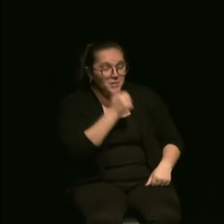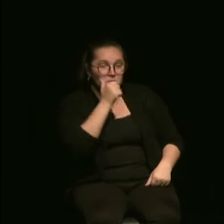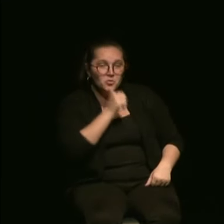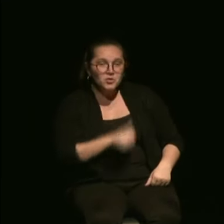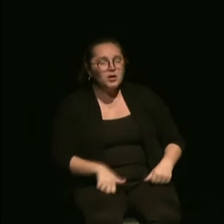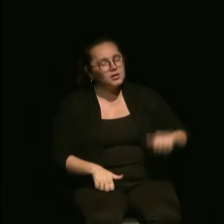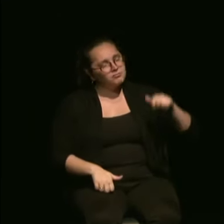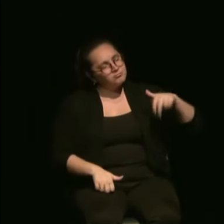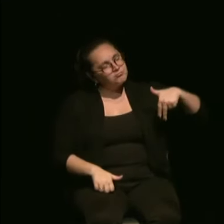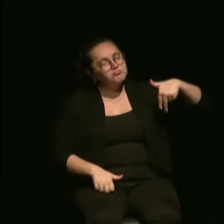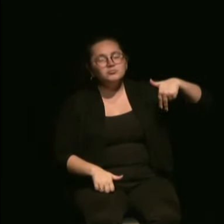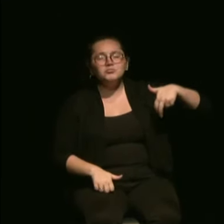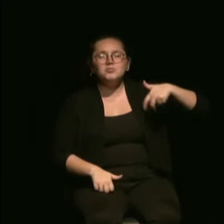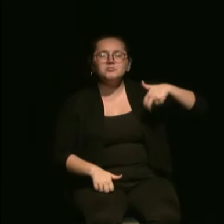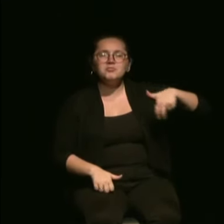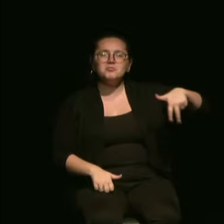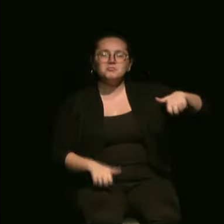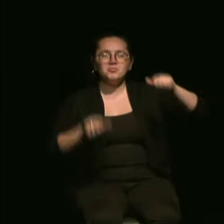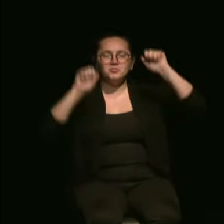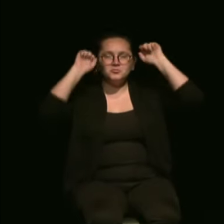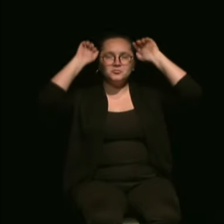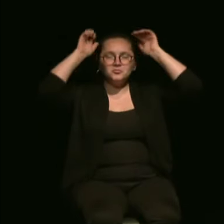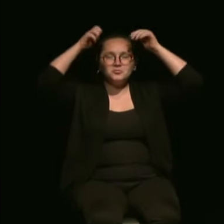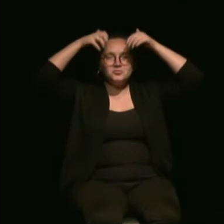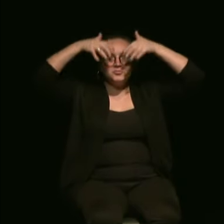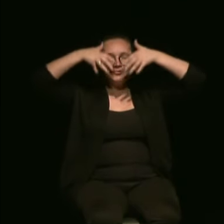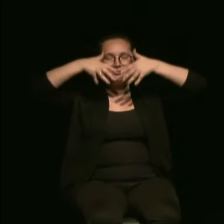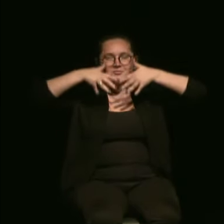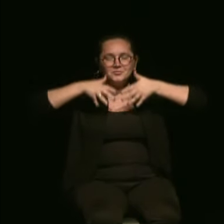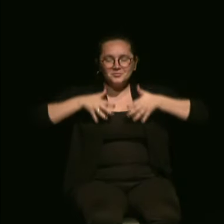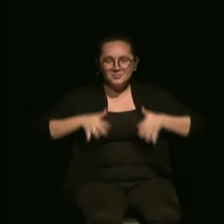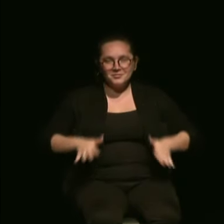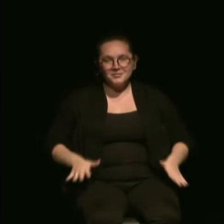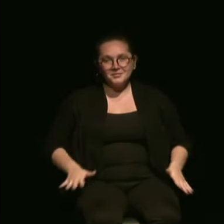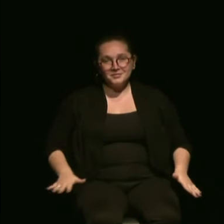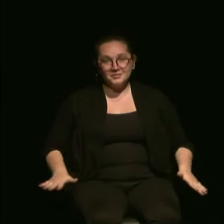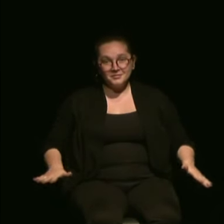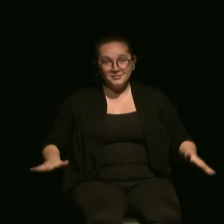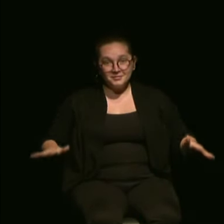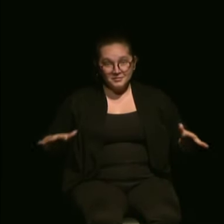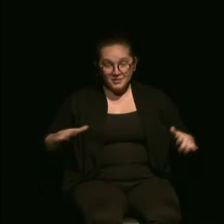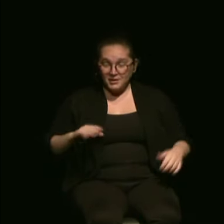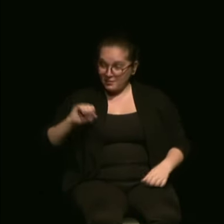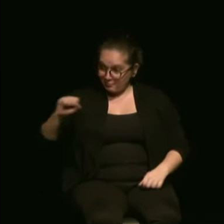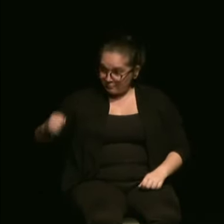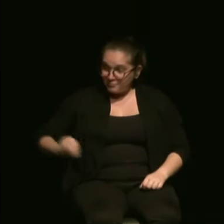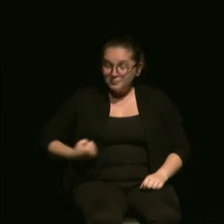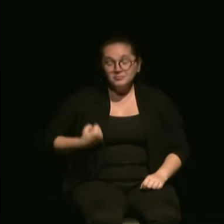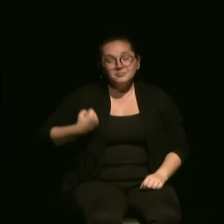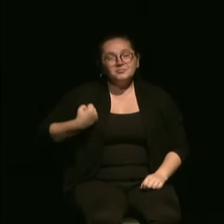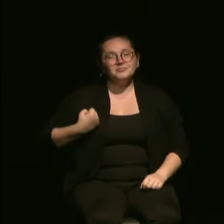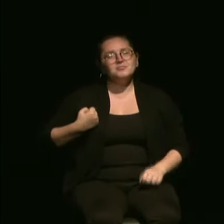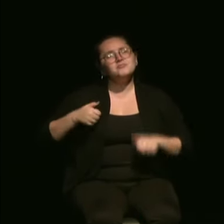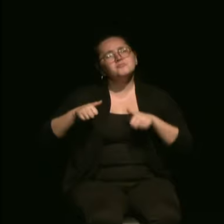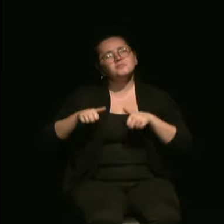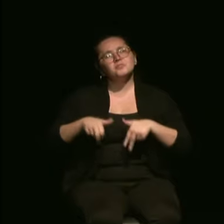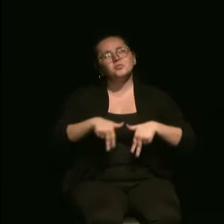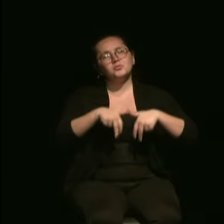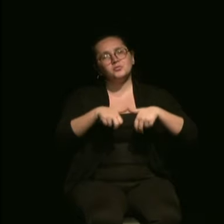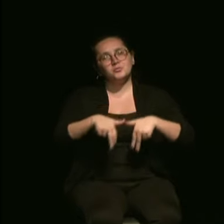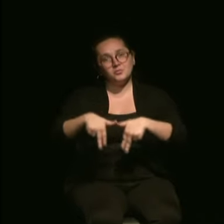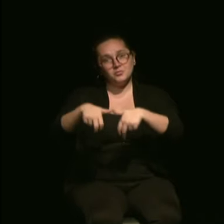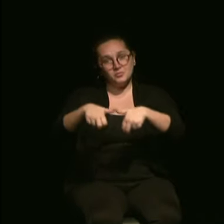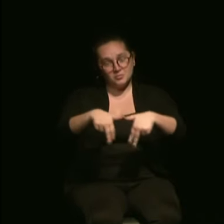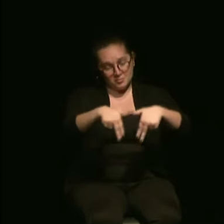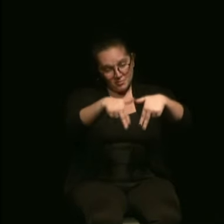Esmeralda de véu e grinalda nos braços de outro que não é